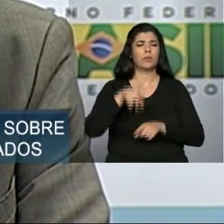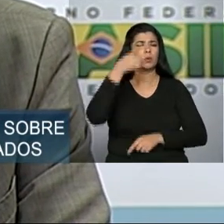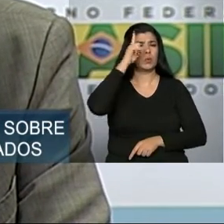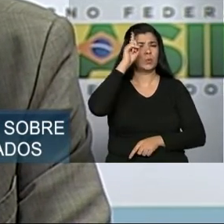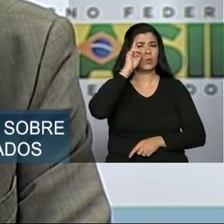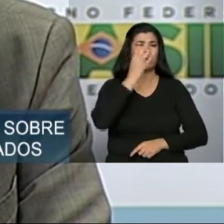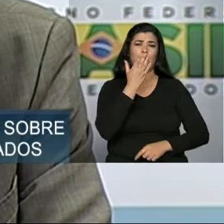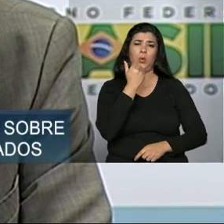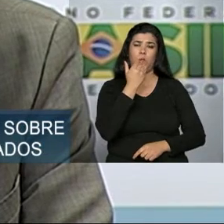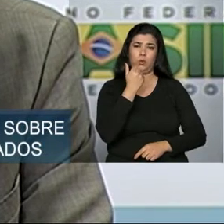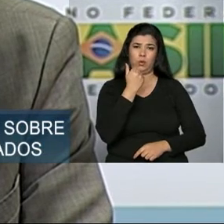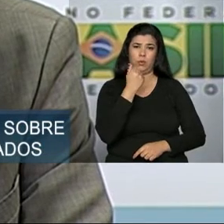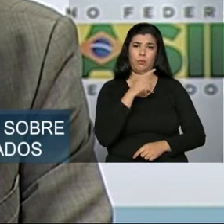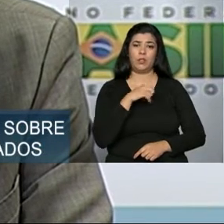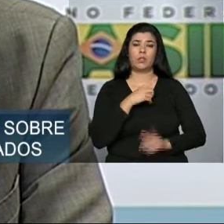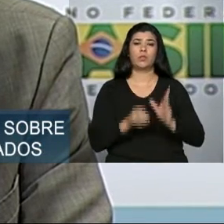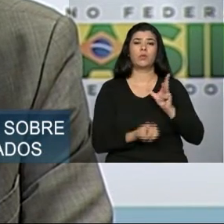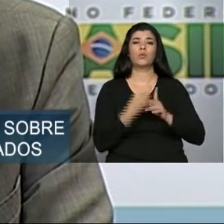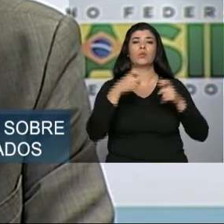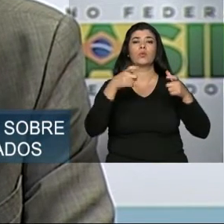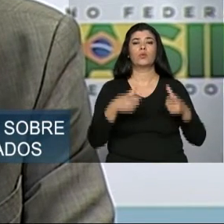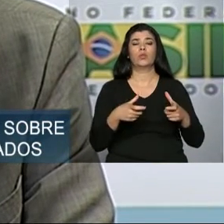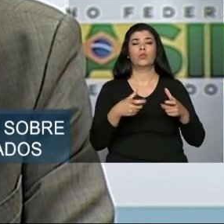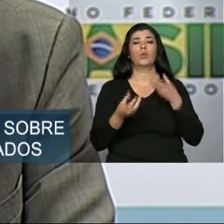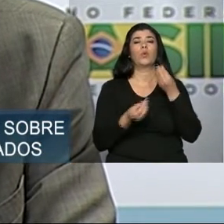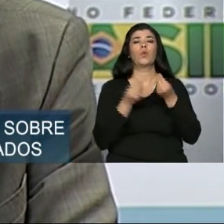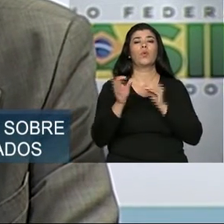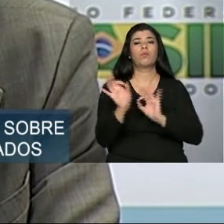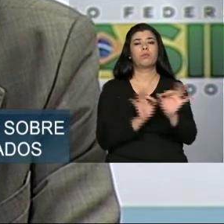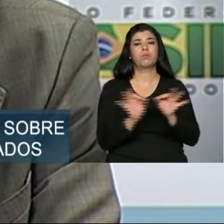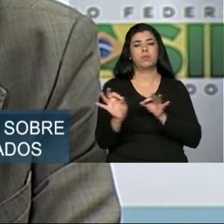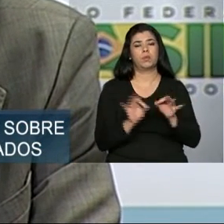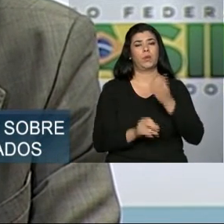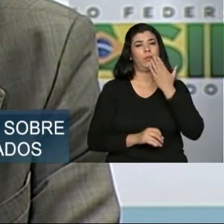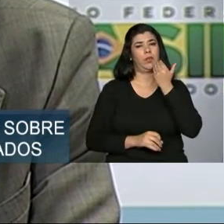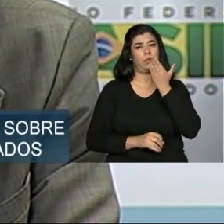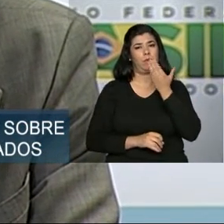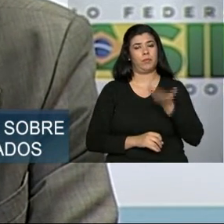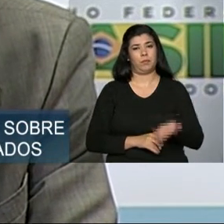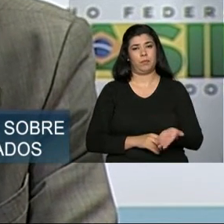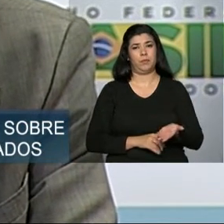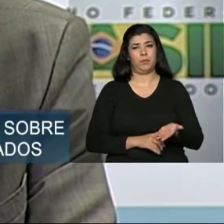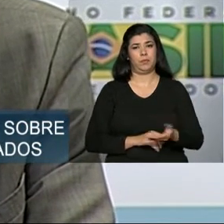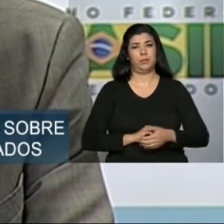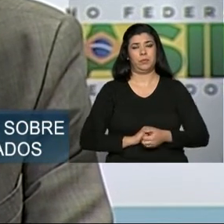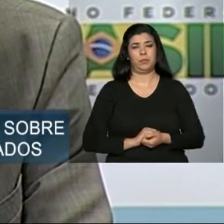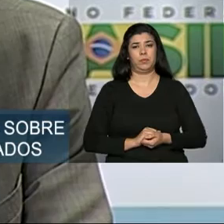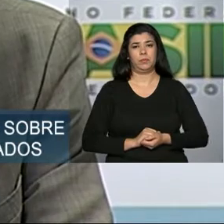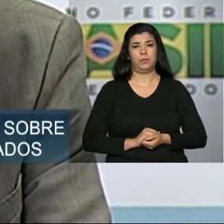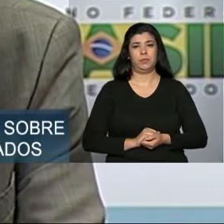diariamente, ele advém da maneira com que nós preparamos,